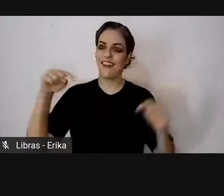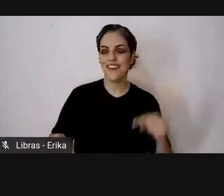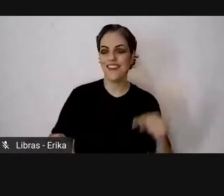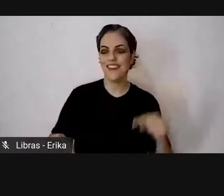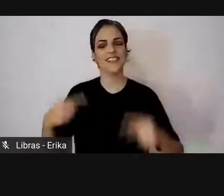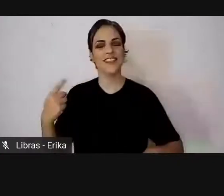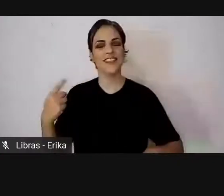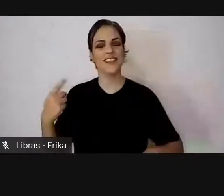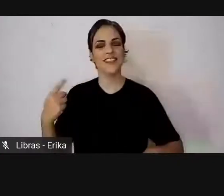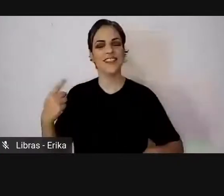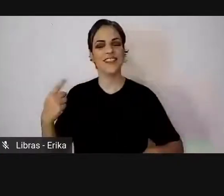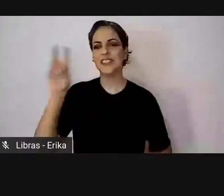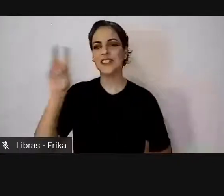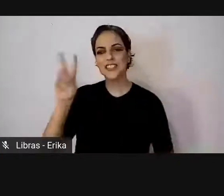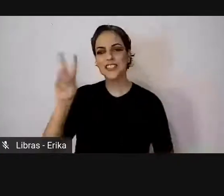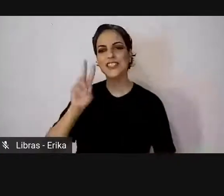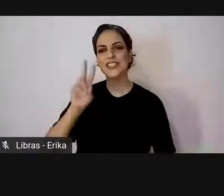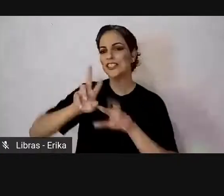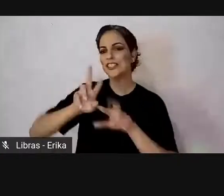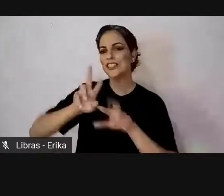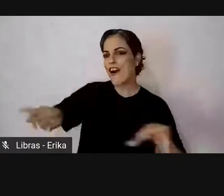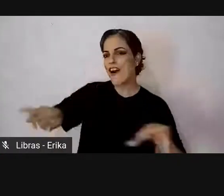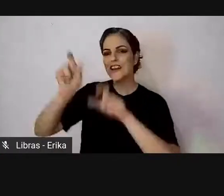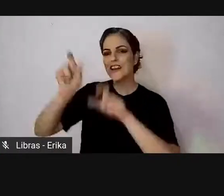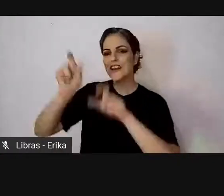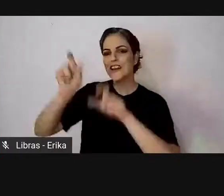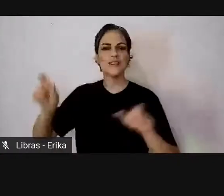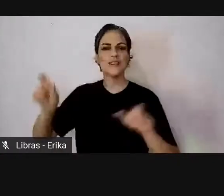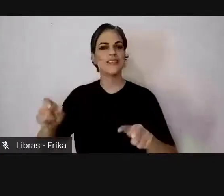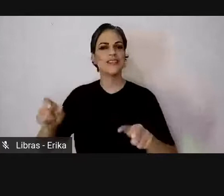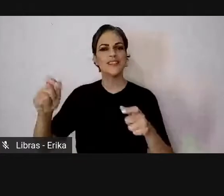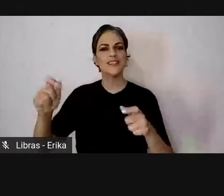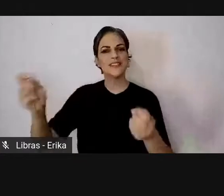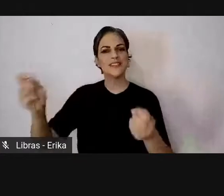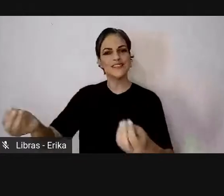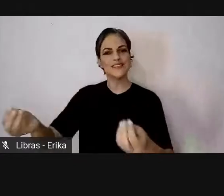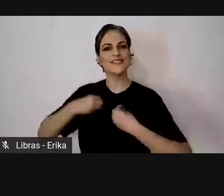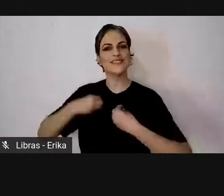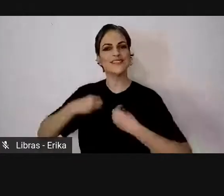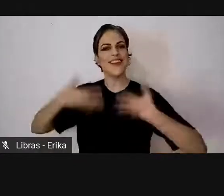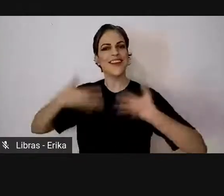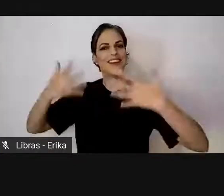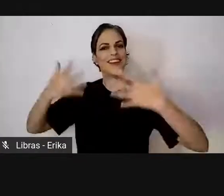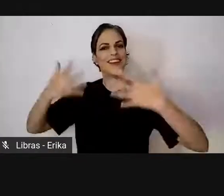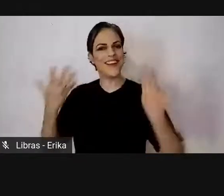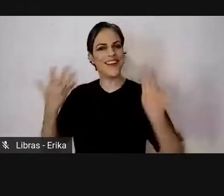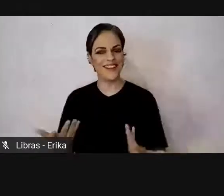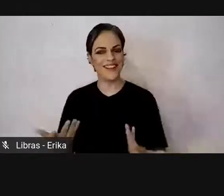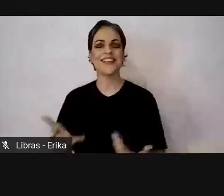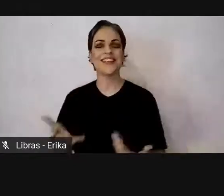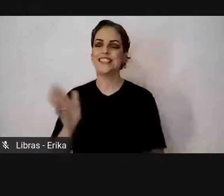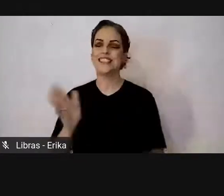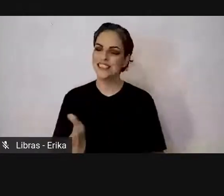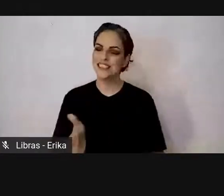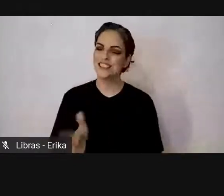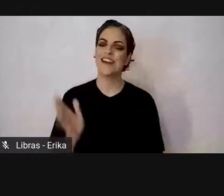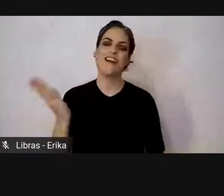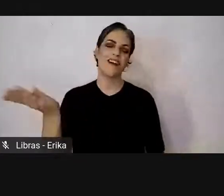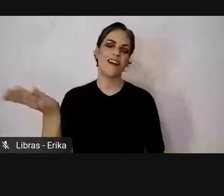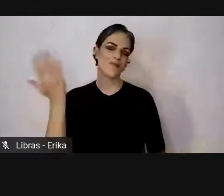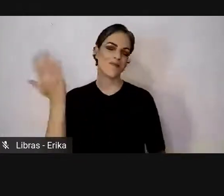de pessoas inspiradoras que já passaram por este percurso e passaram